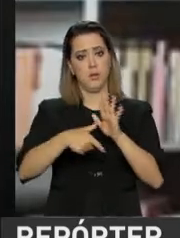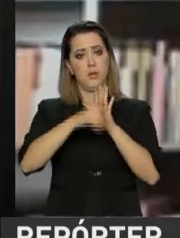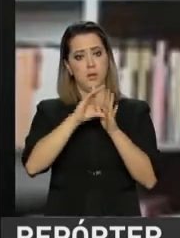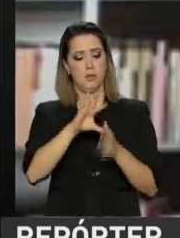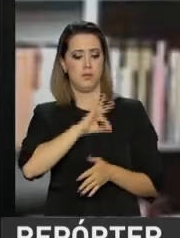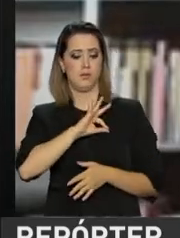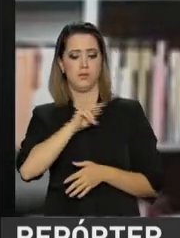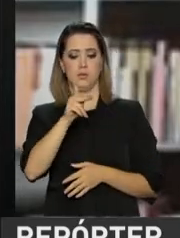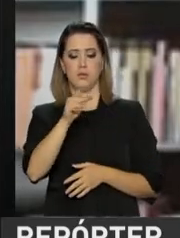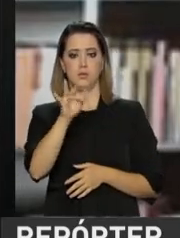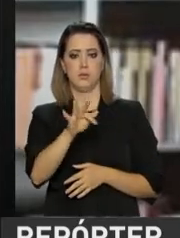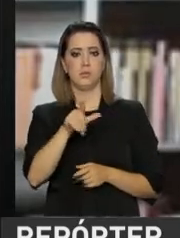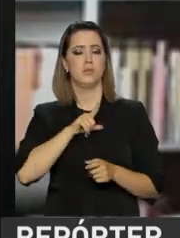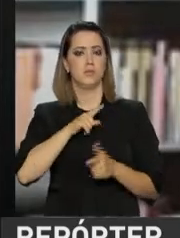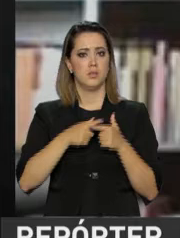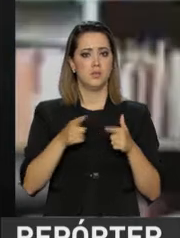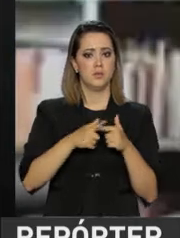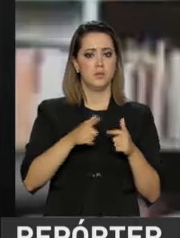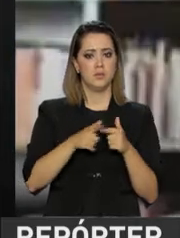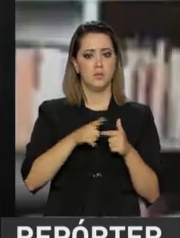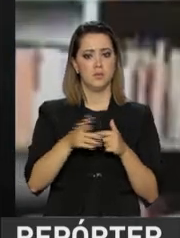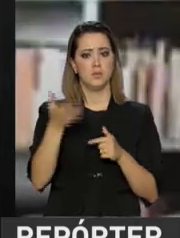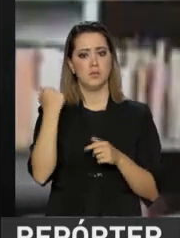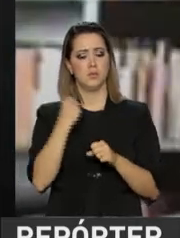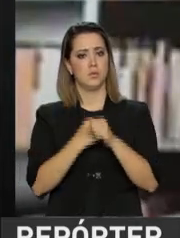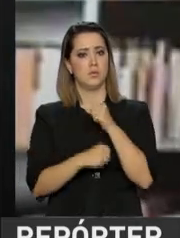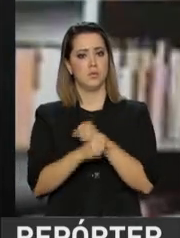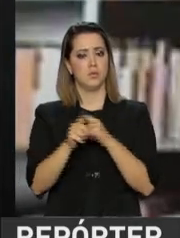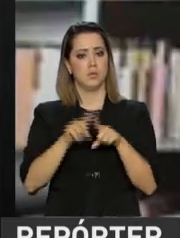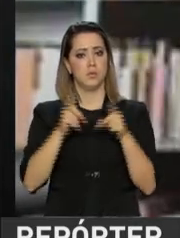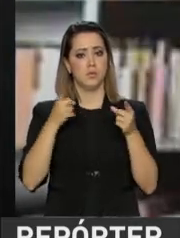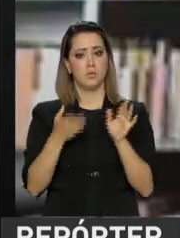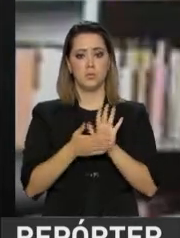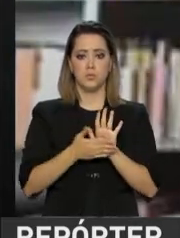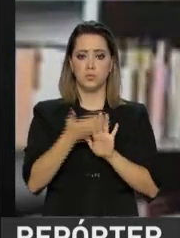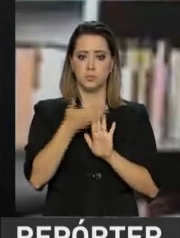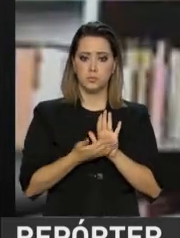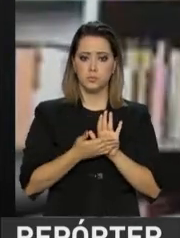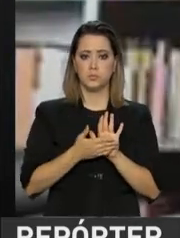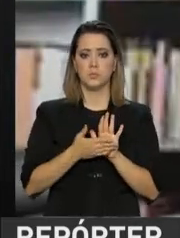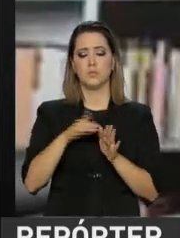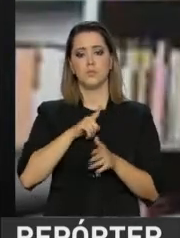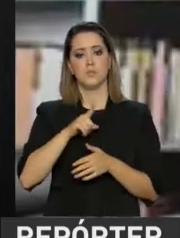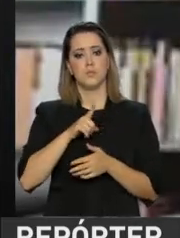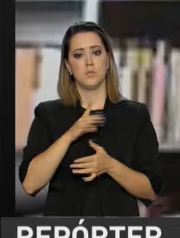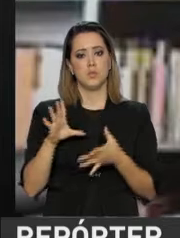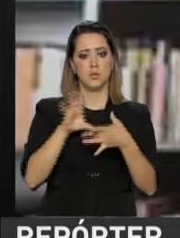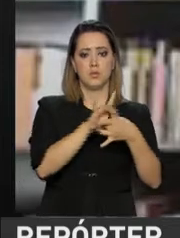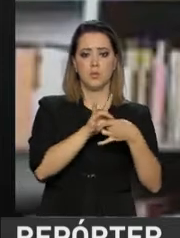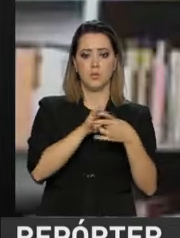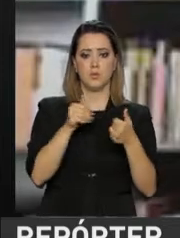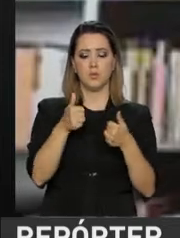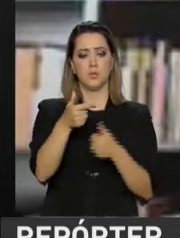por causa de um incidente aconteceu há poucos anos atrás mas então o ministério propõe então que casa essa reaproximação